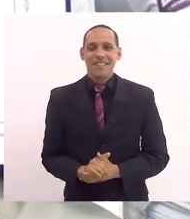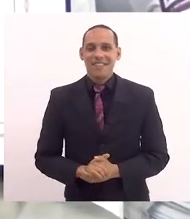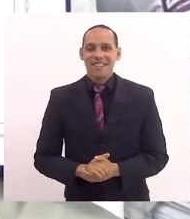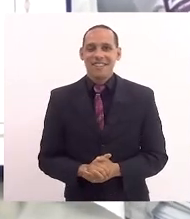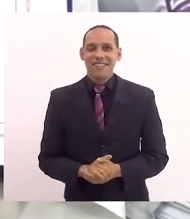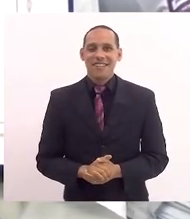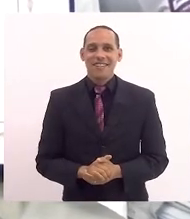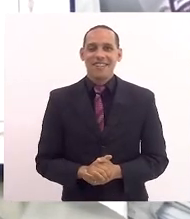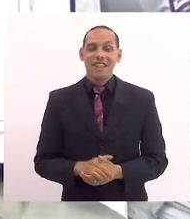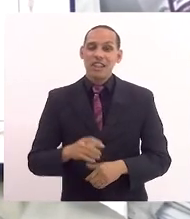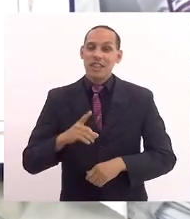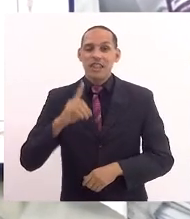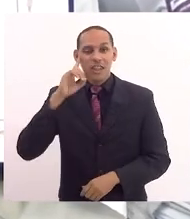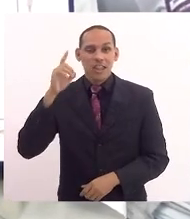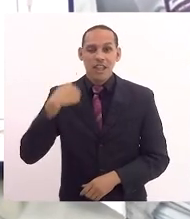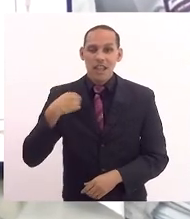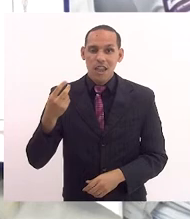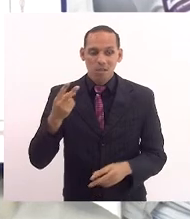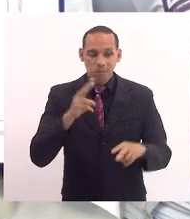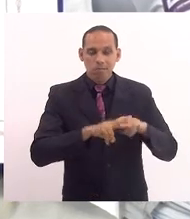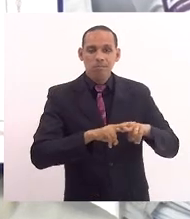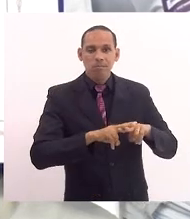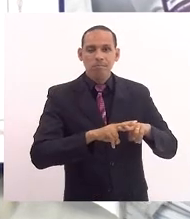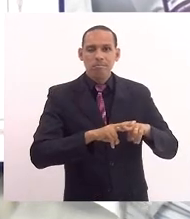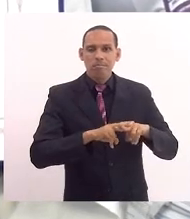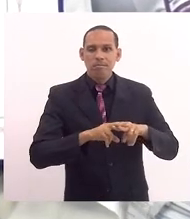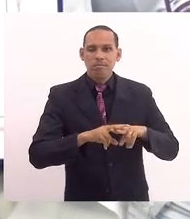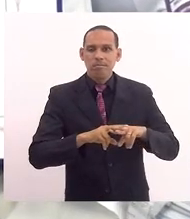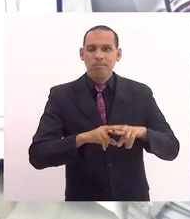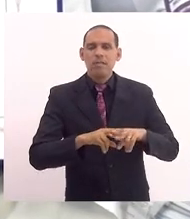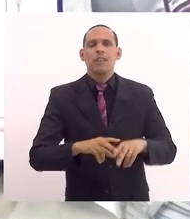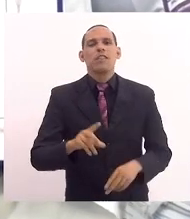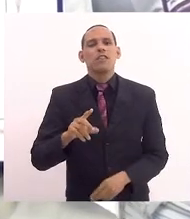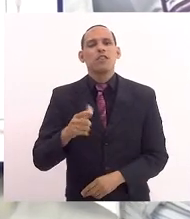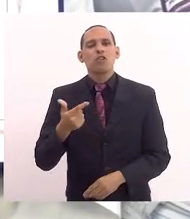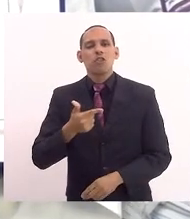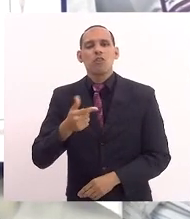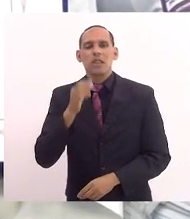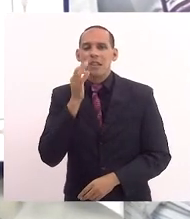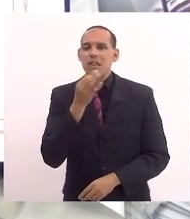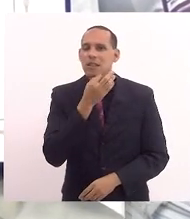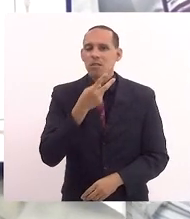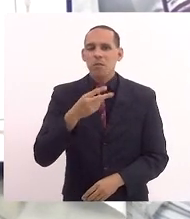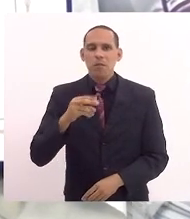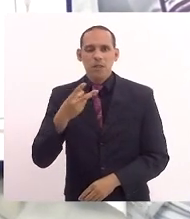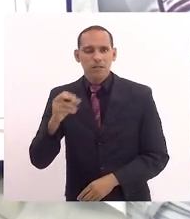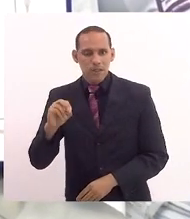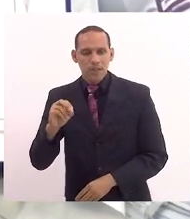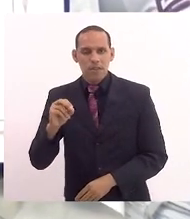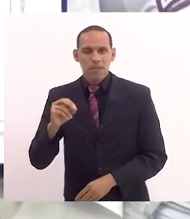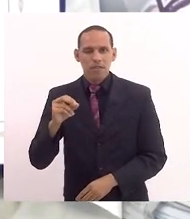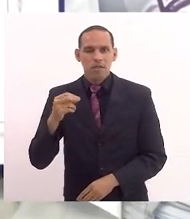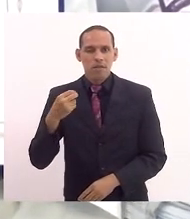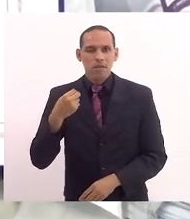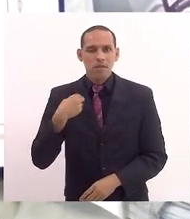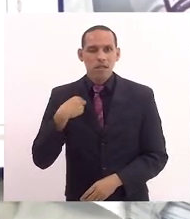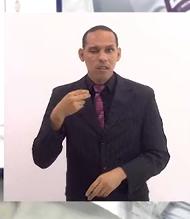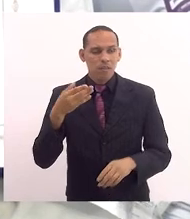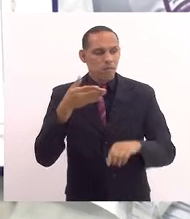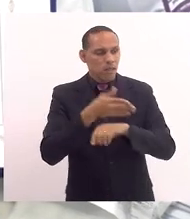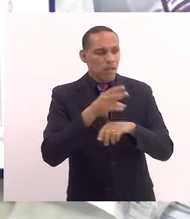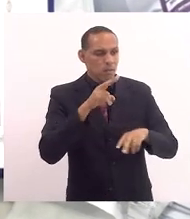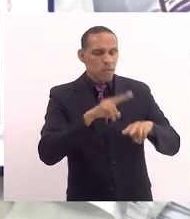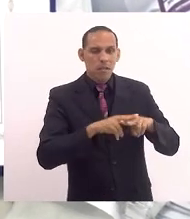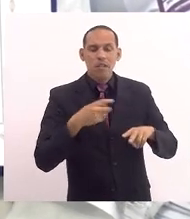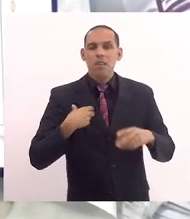E desde o dia que eu fui preso justamente, naquele dia fatídico de 2 de setembro de 2020, e pisei naquele lugar, eu só